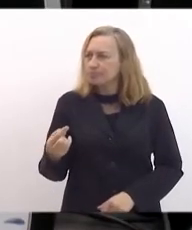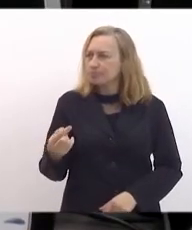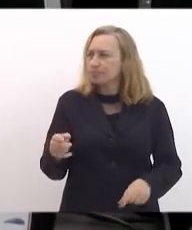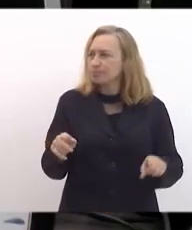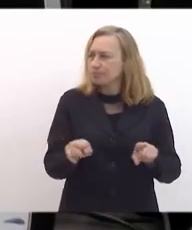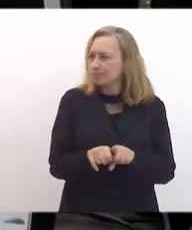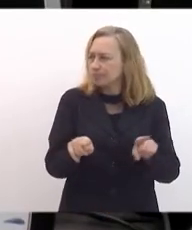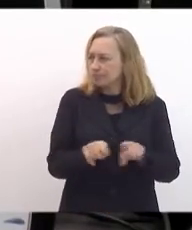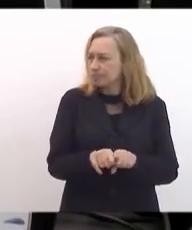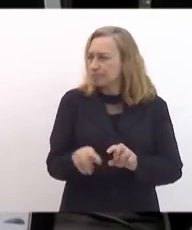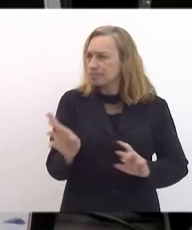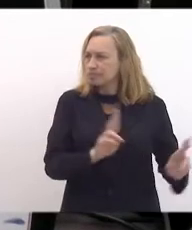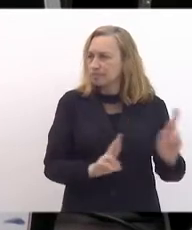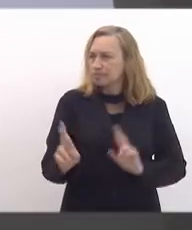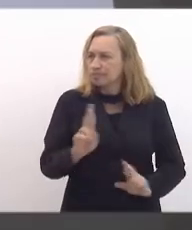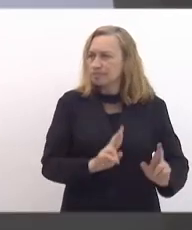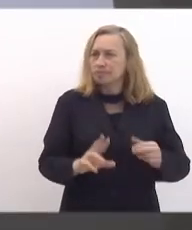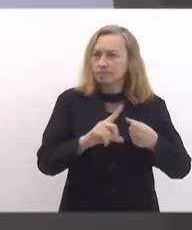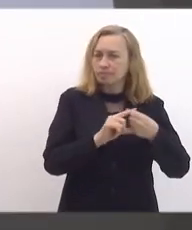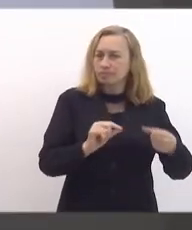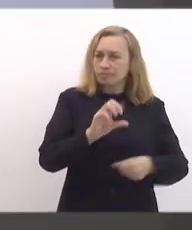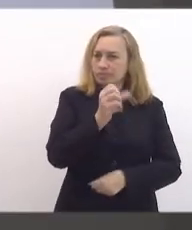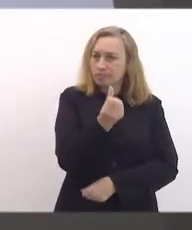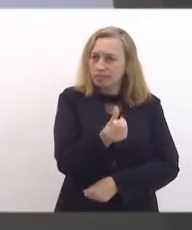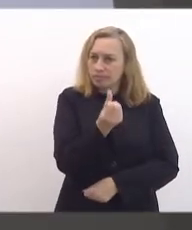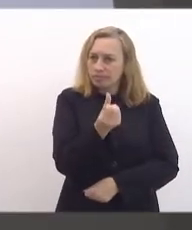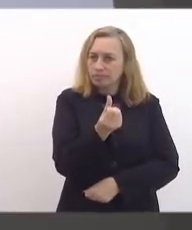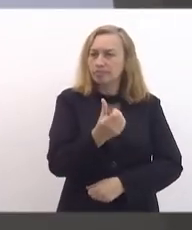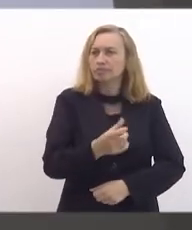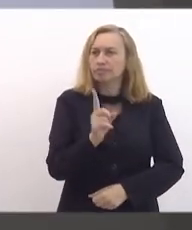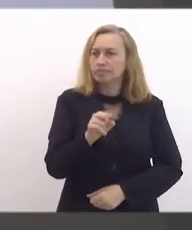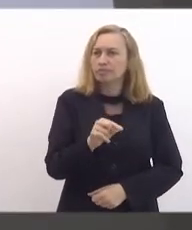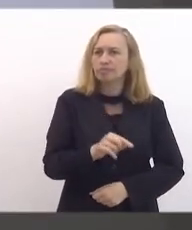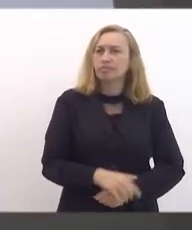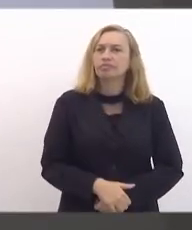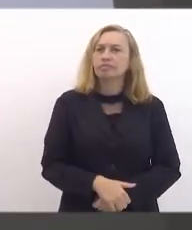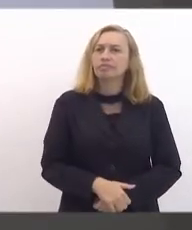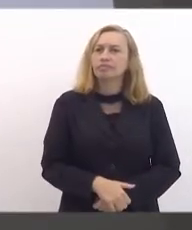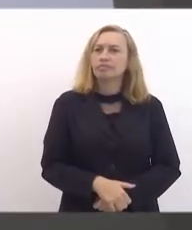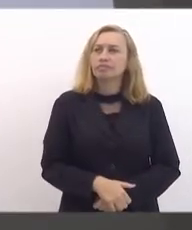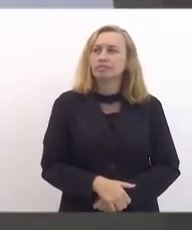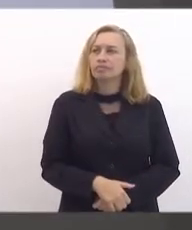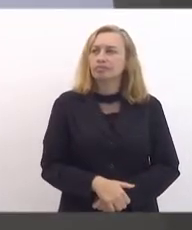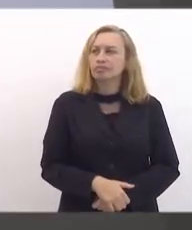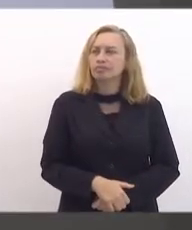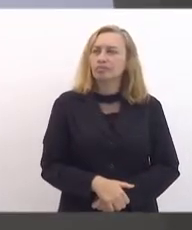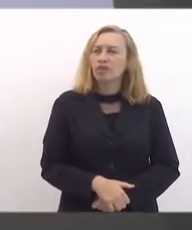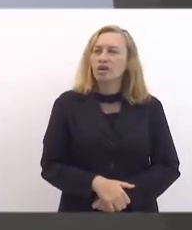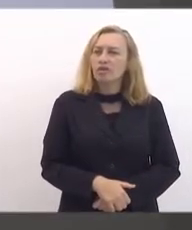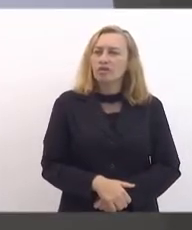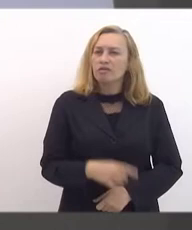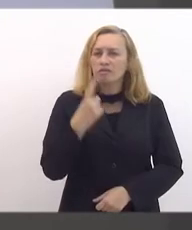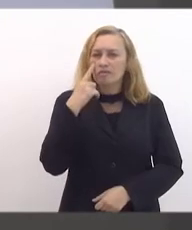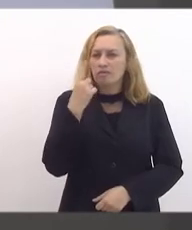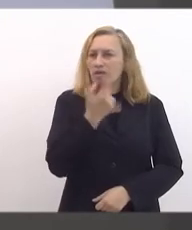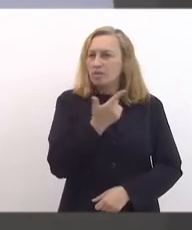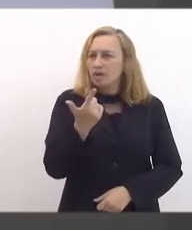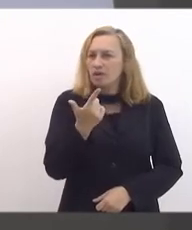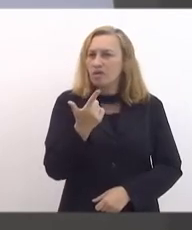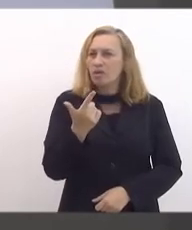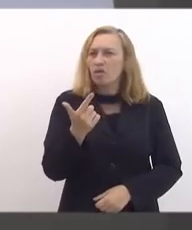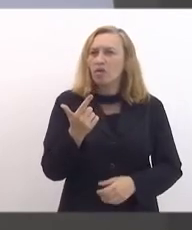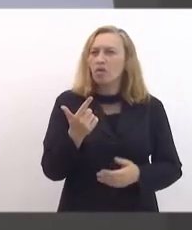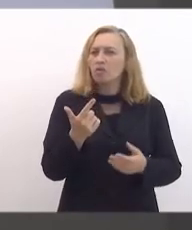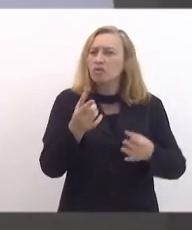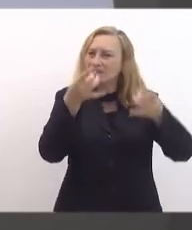sugestão em relação ao artigo 6º questão das contrapartidas né tentar estabelecer aí um pouquinho mais de firmeza